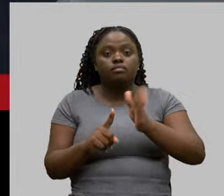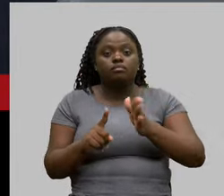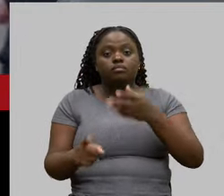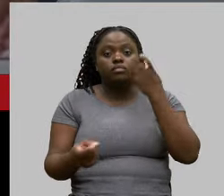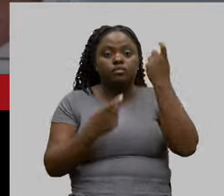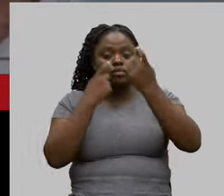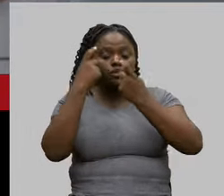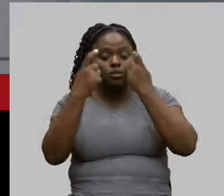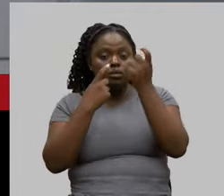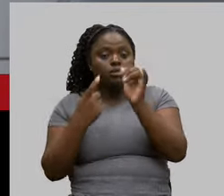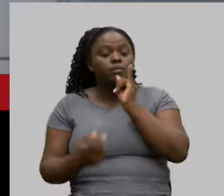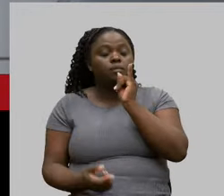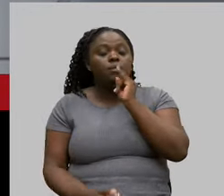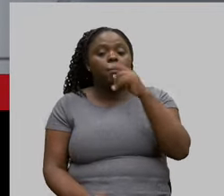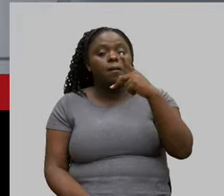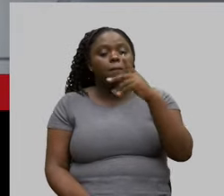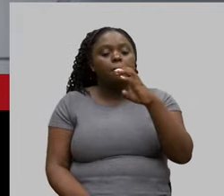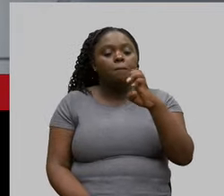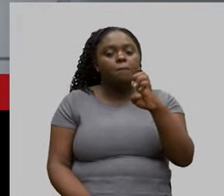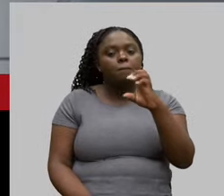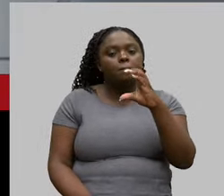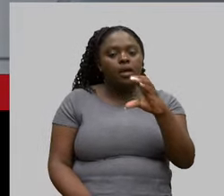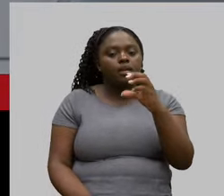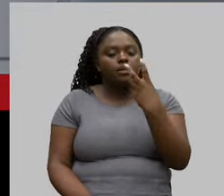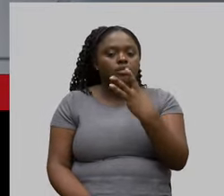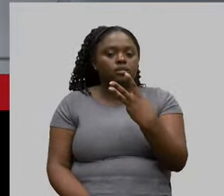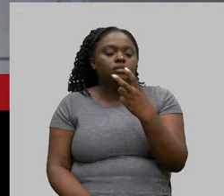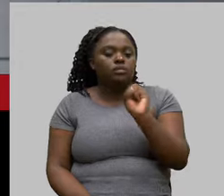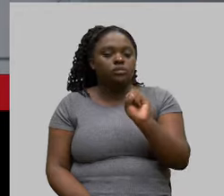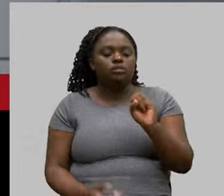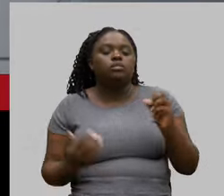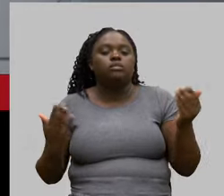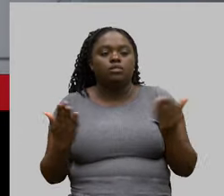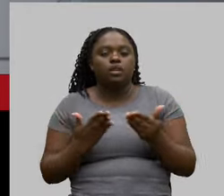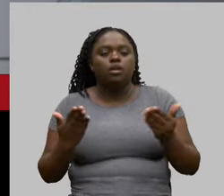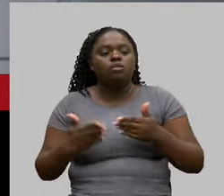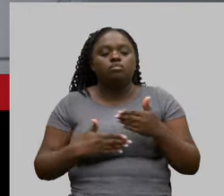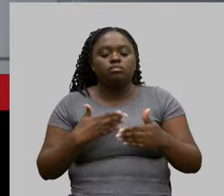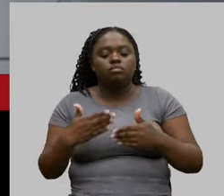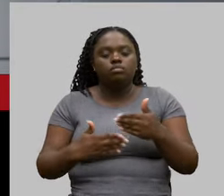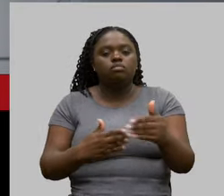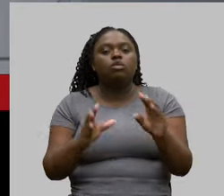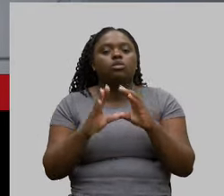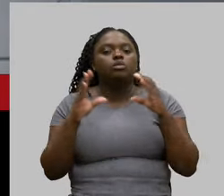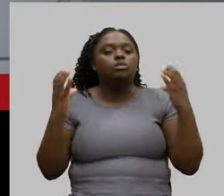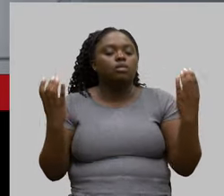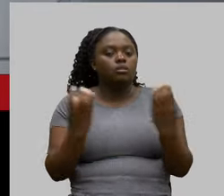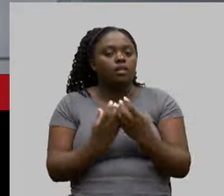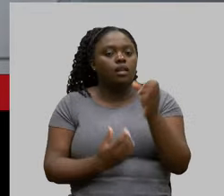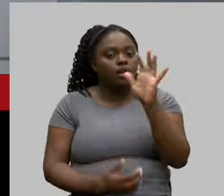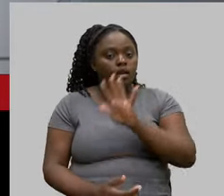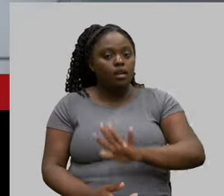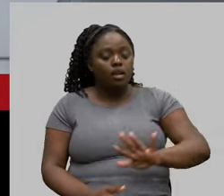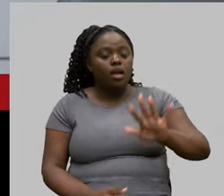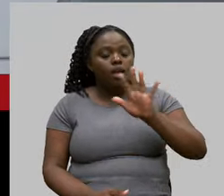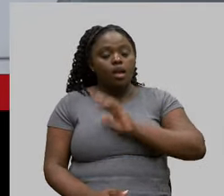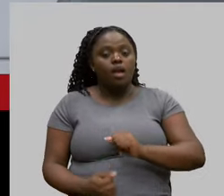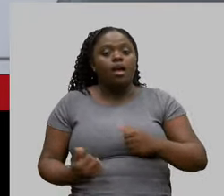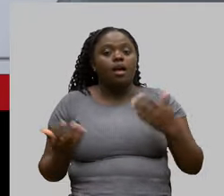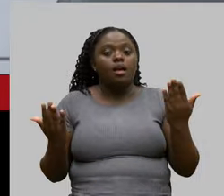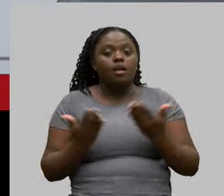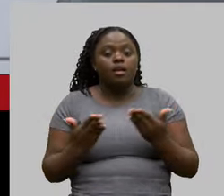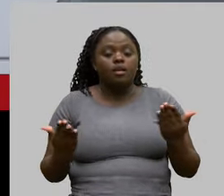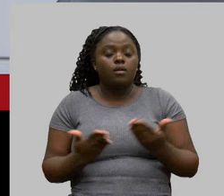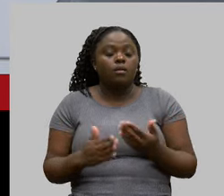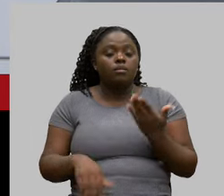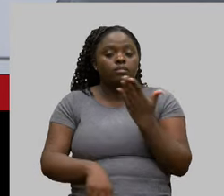questão da PEC 38 que é agora tá em tramitação no no Congresso Nacional e que vem simplesmente aplicar de